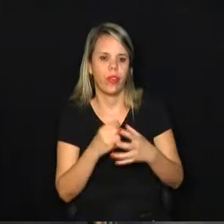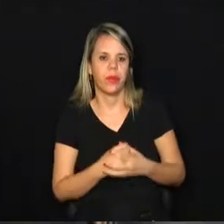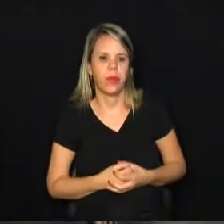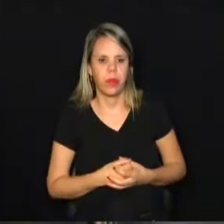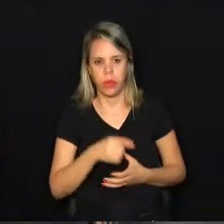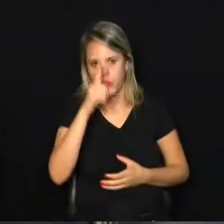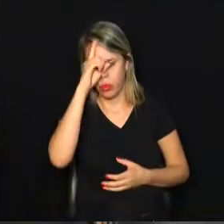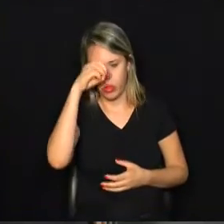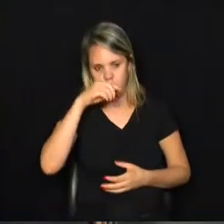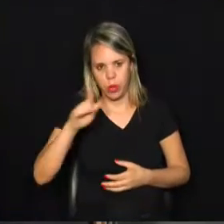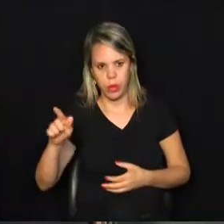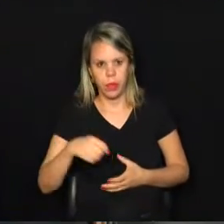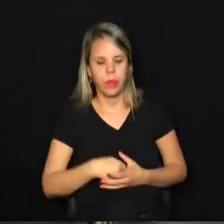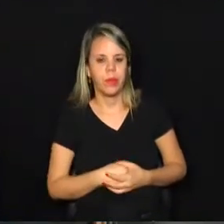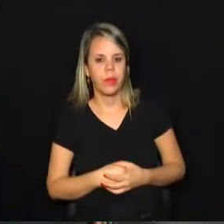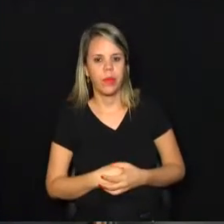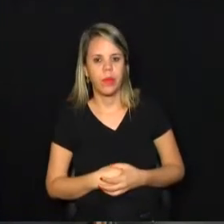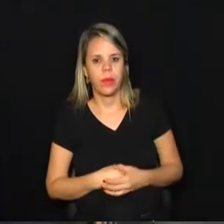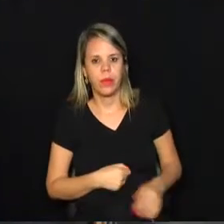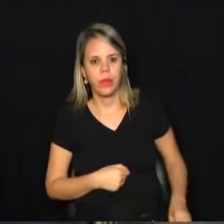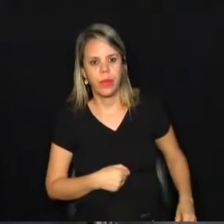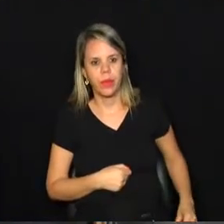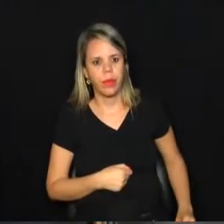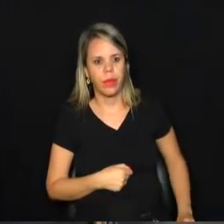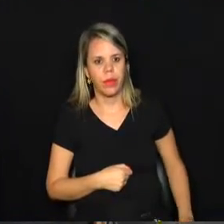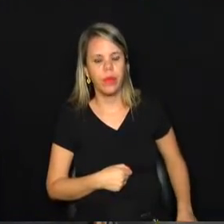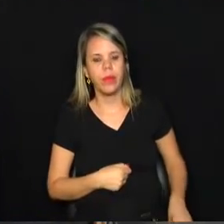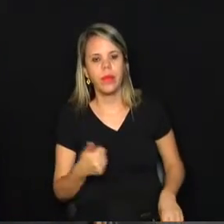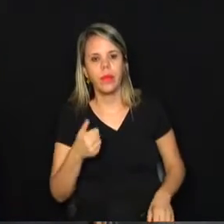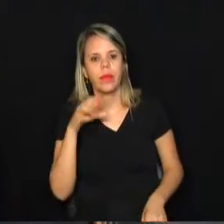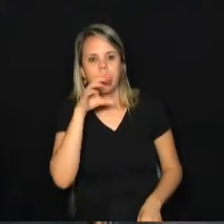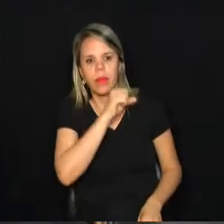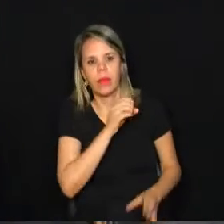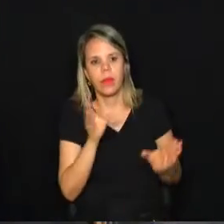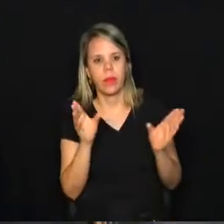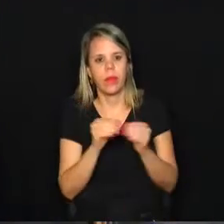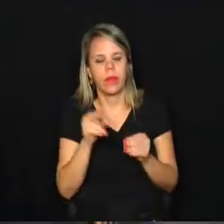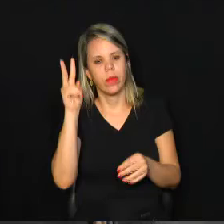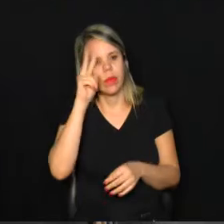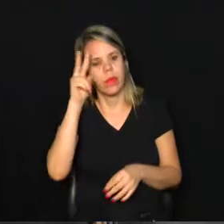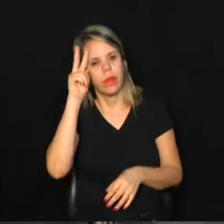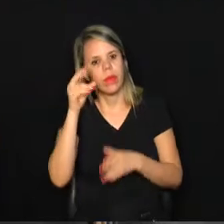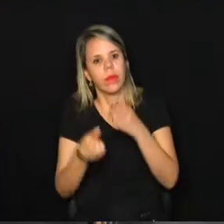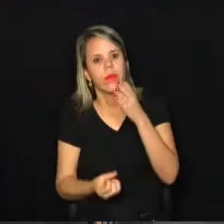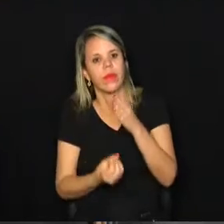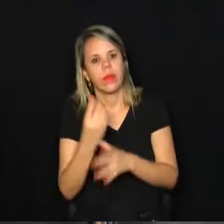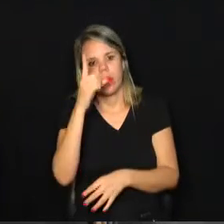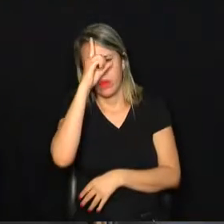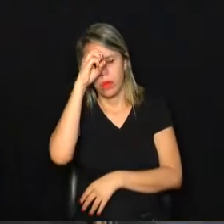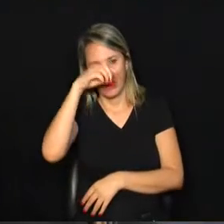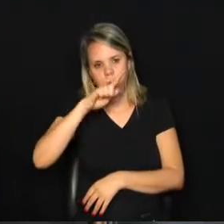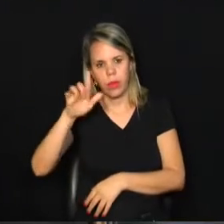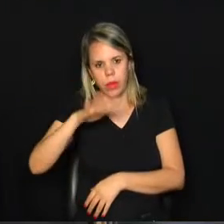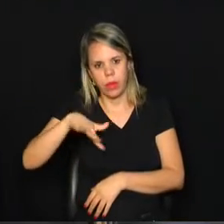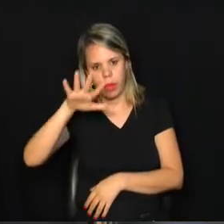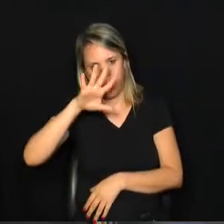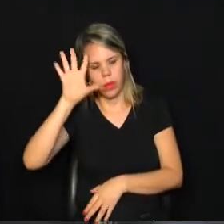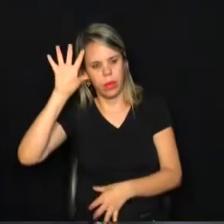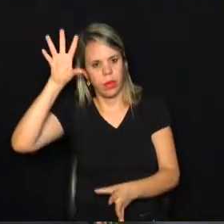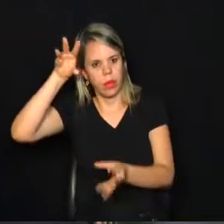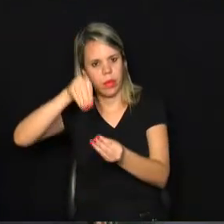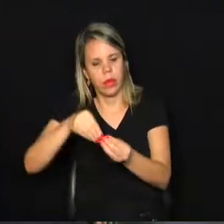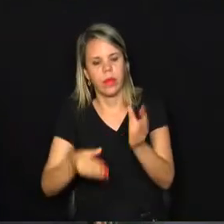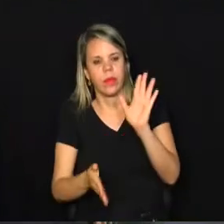Mário Gatti. Primeiro, resgatar rapidamente assim, a história de formação da rede Mário Gatti como